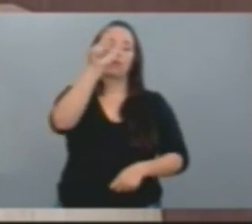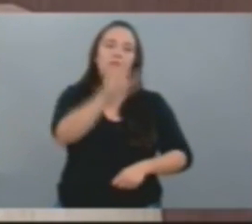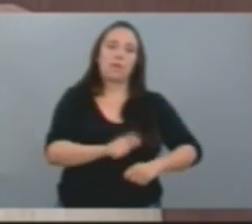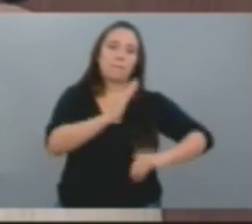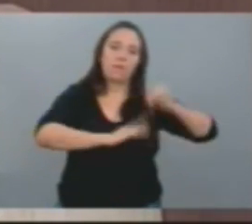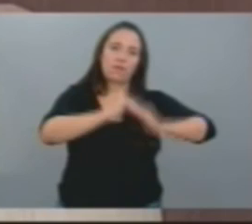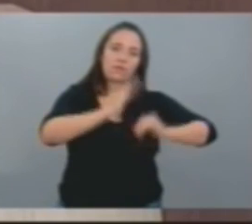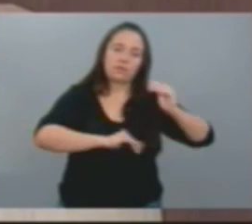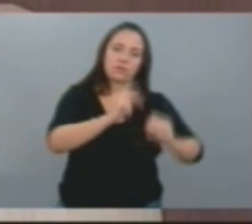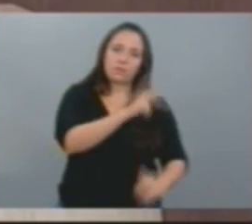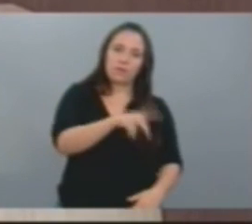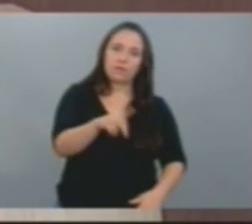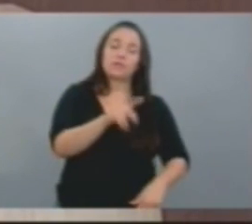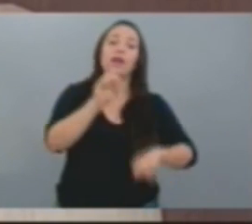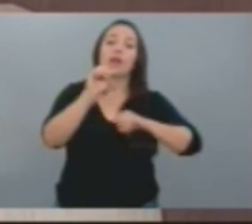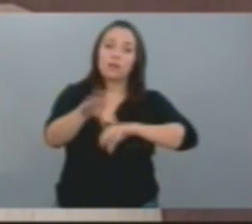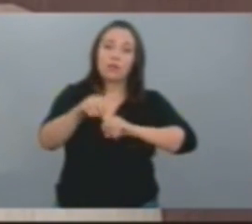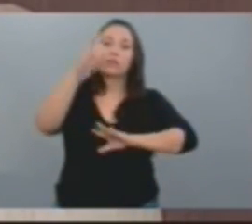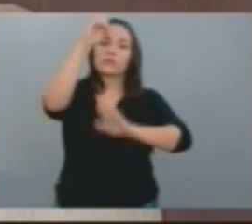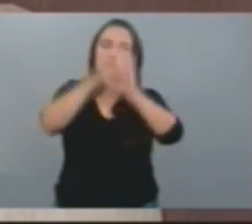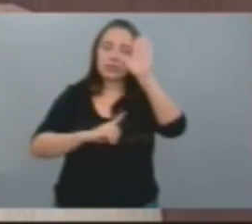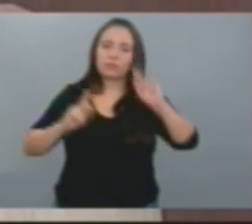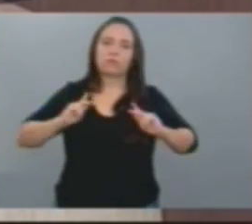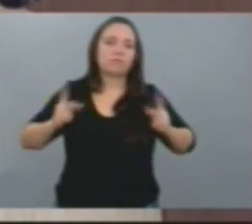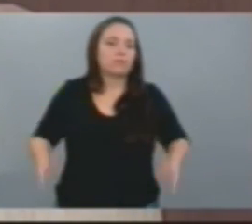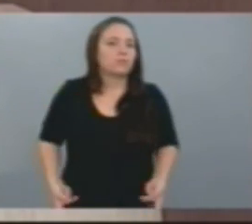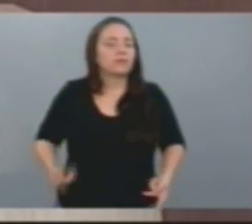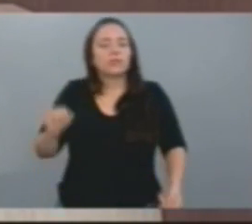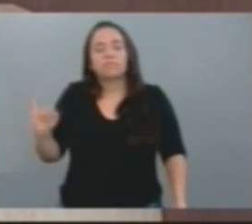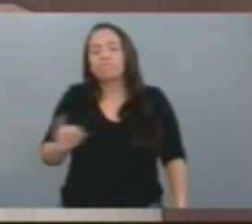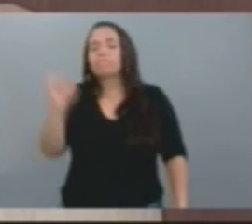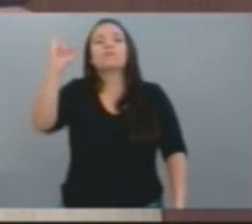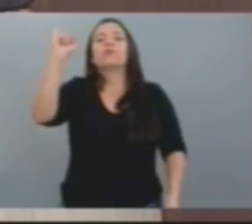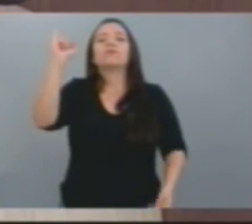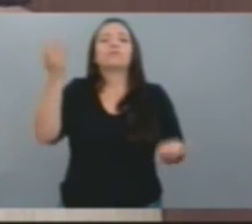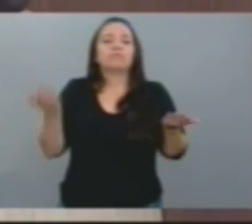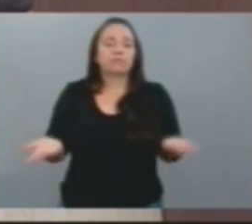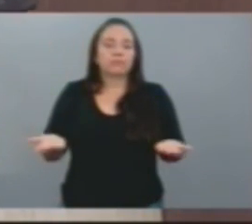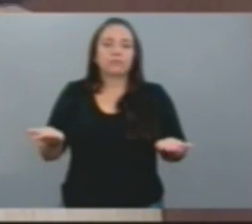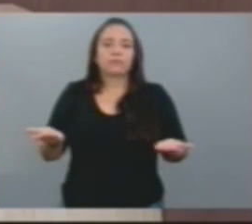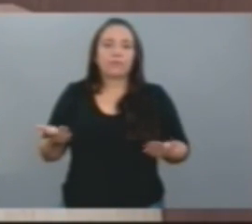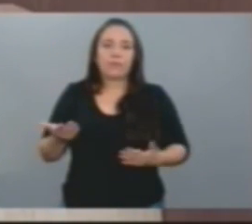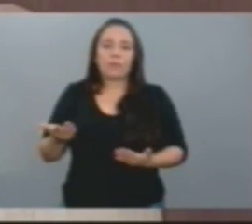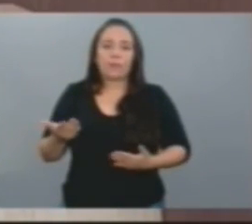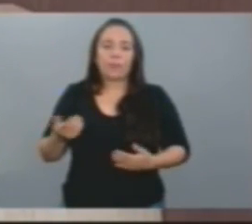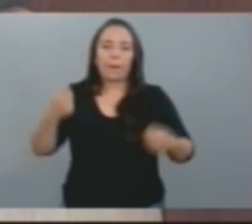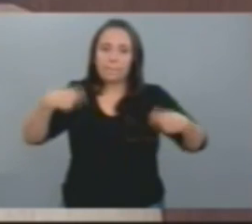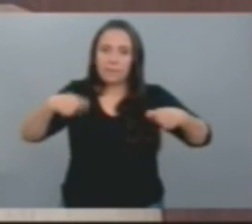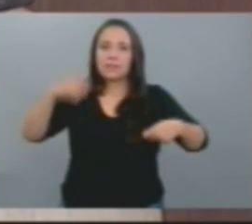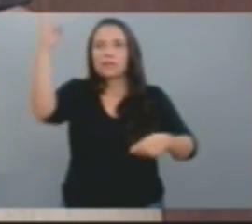luta. A educação é um direito humano fundamental e não há possibilidade de